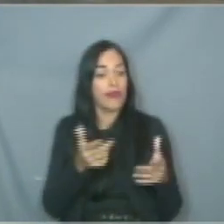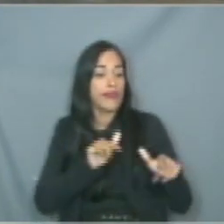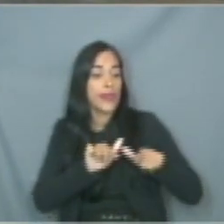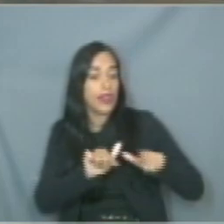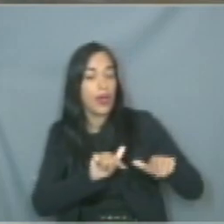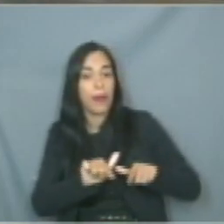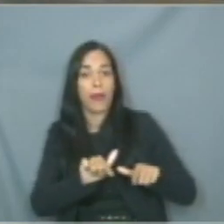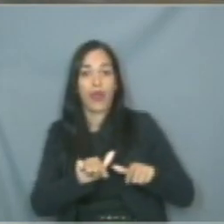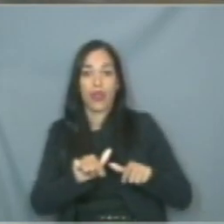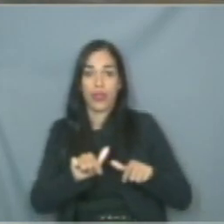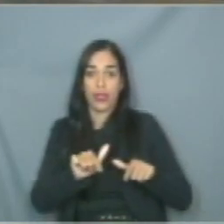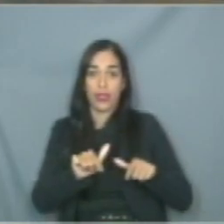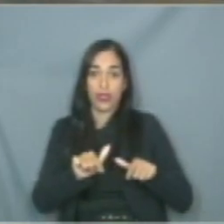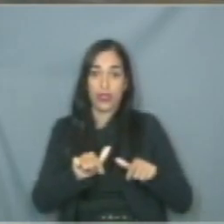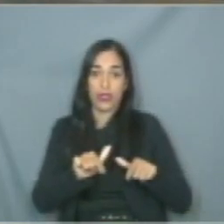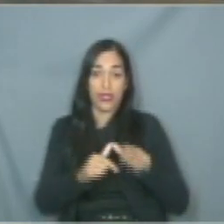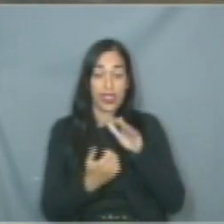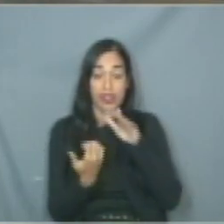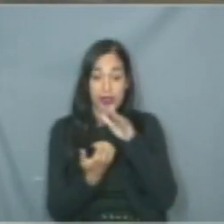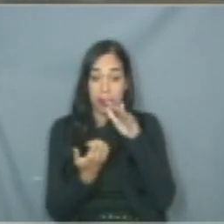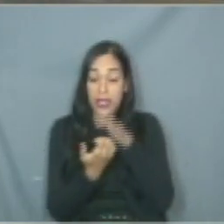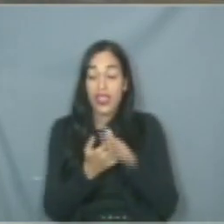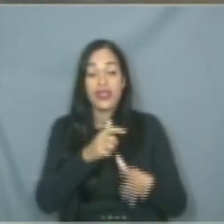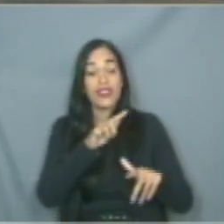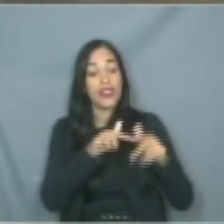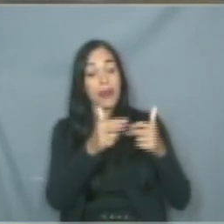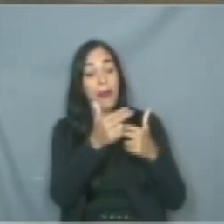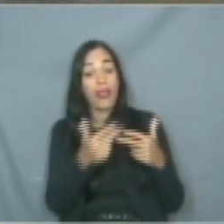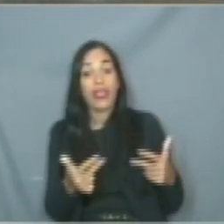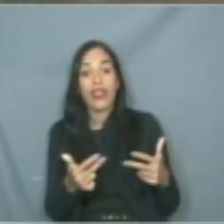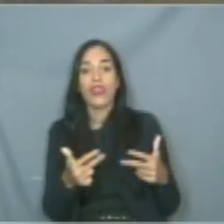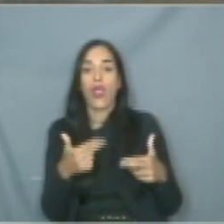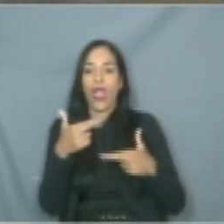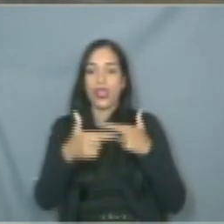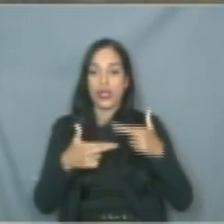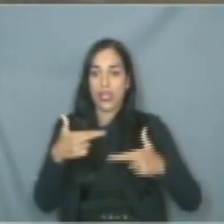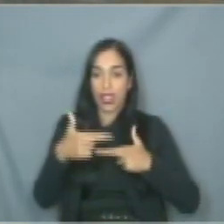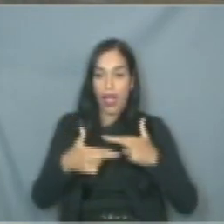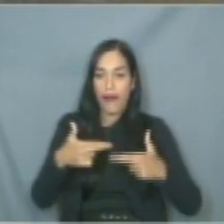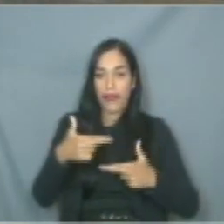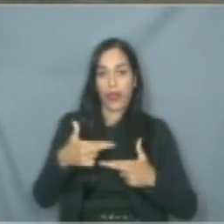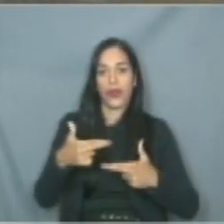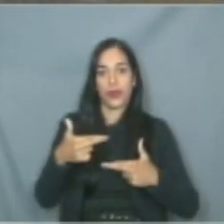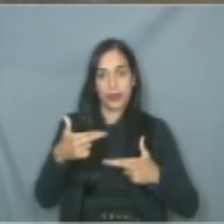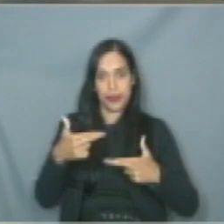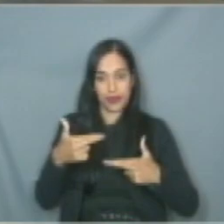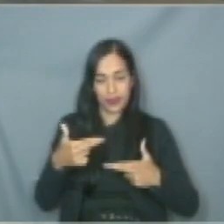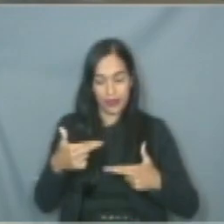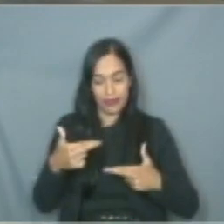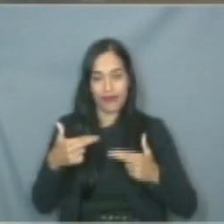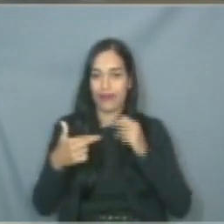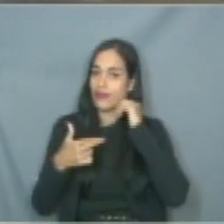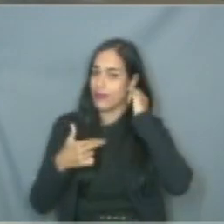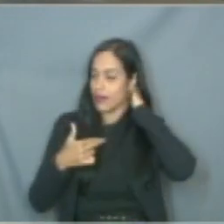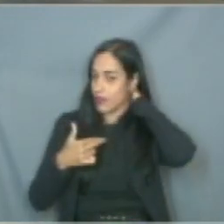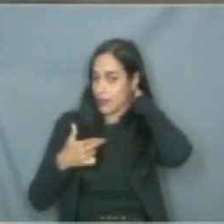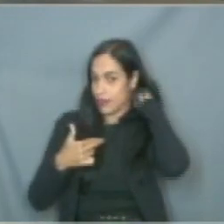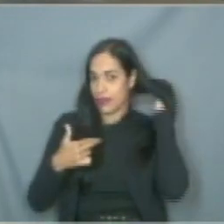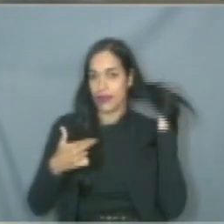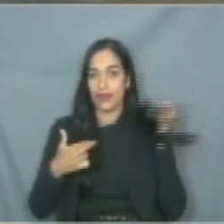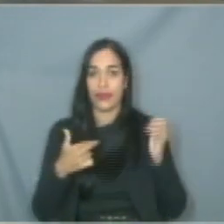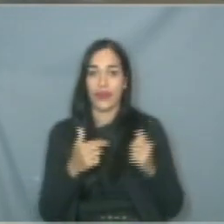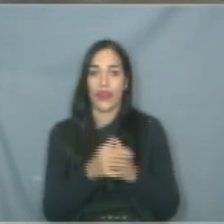exemplo, daquelas cooperativas de materiais recicláveis, que podem, através das